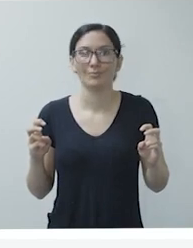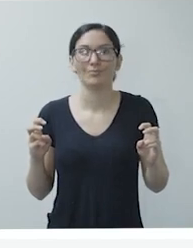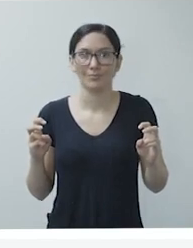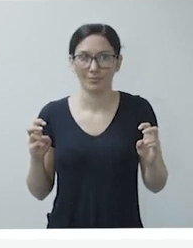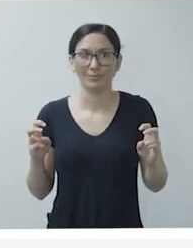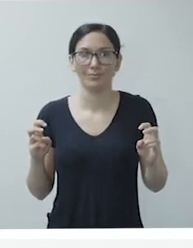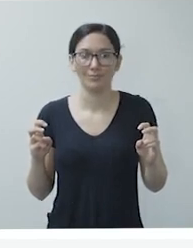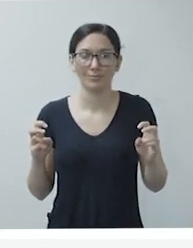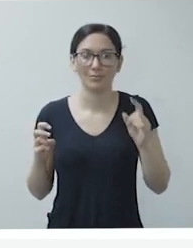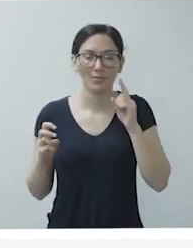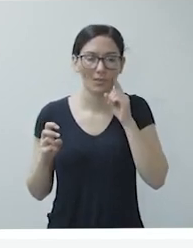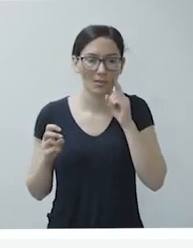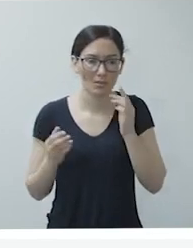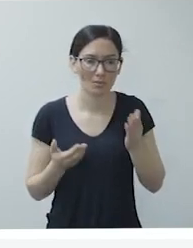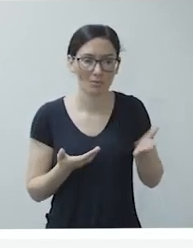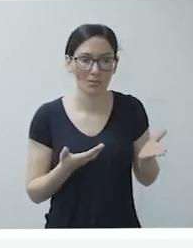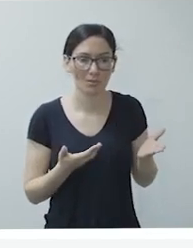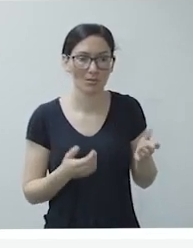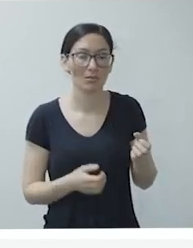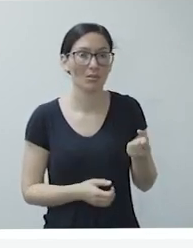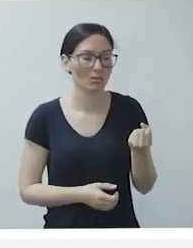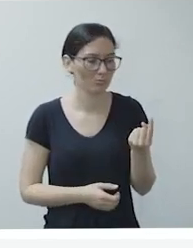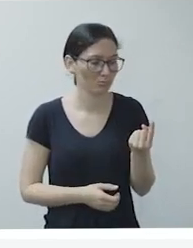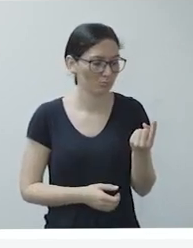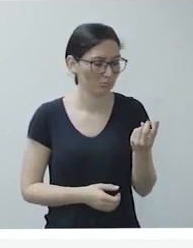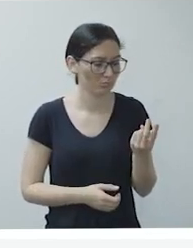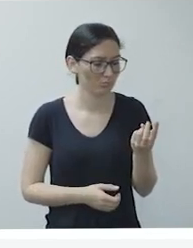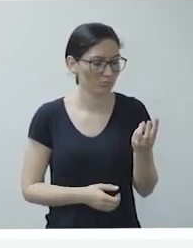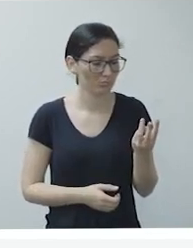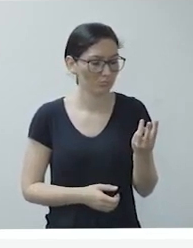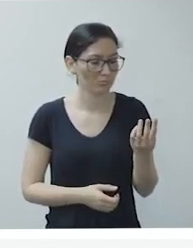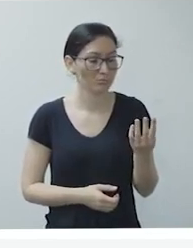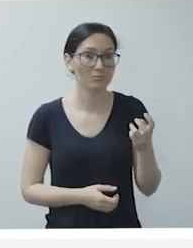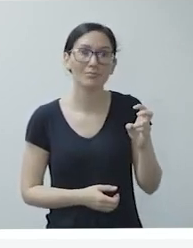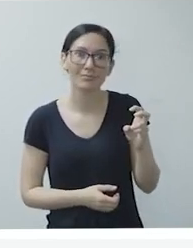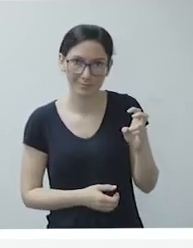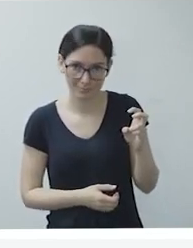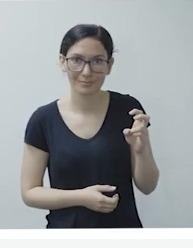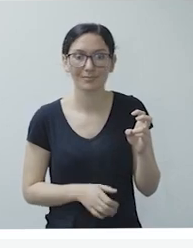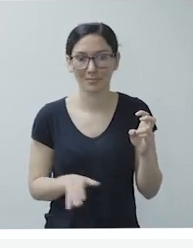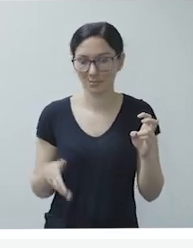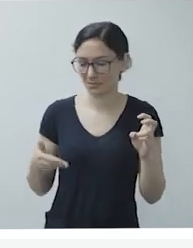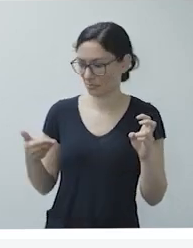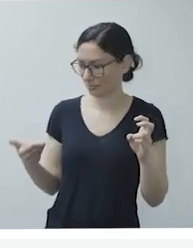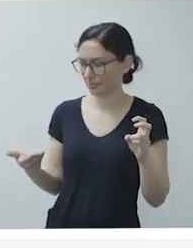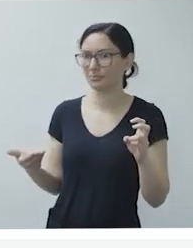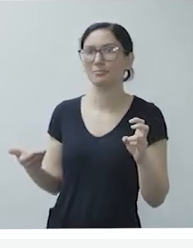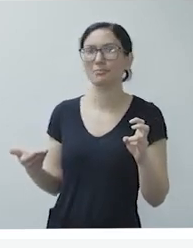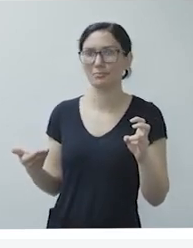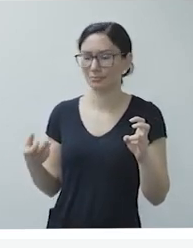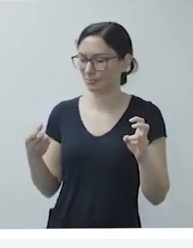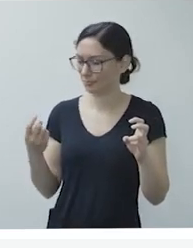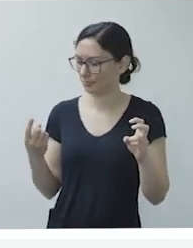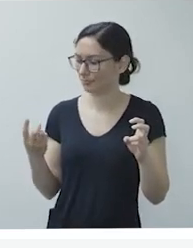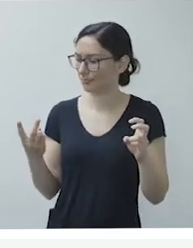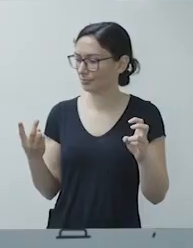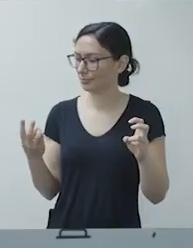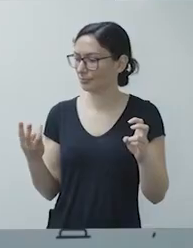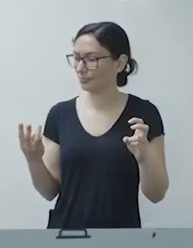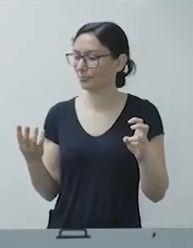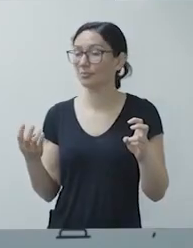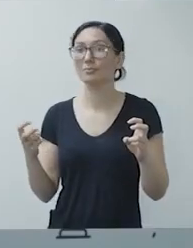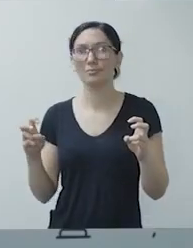cinco. Vejam na tela, cinco para a professora Cris e cinco para a professora Márcia.